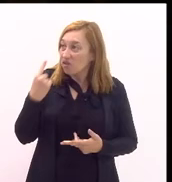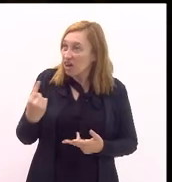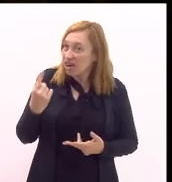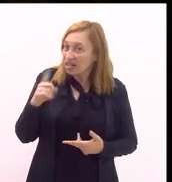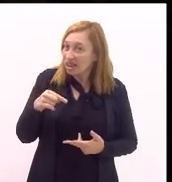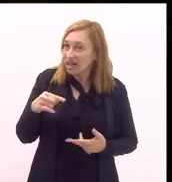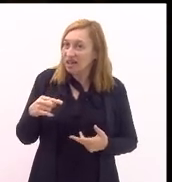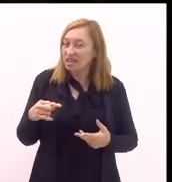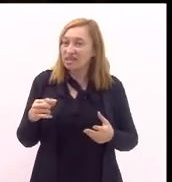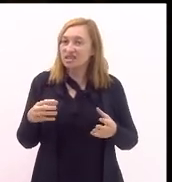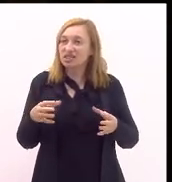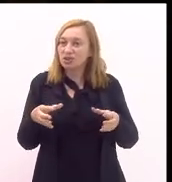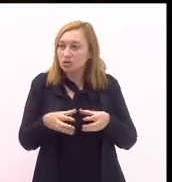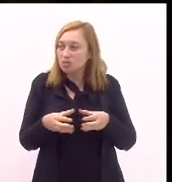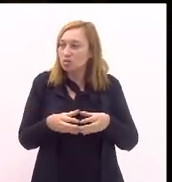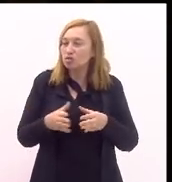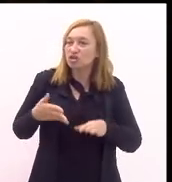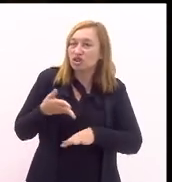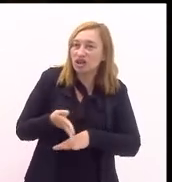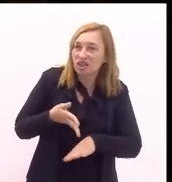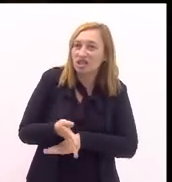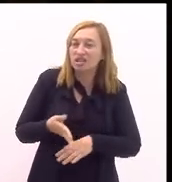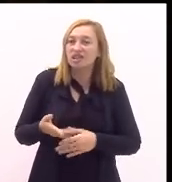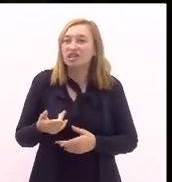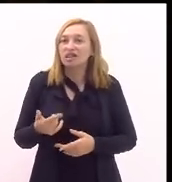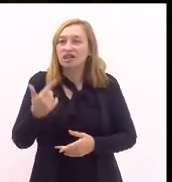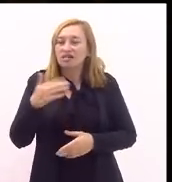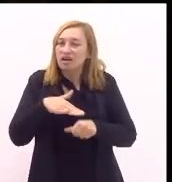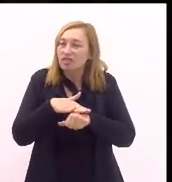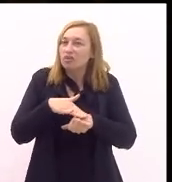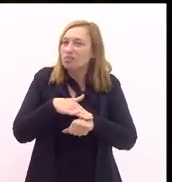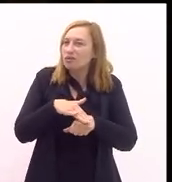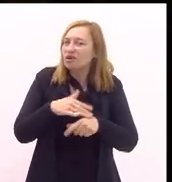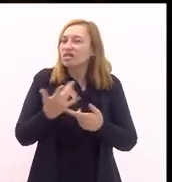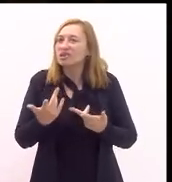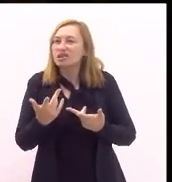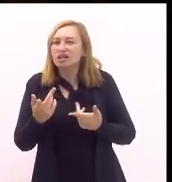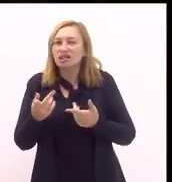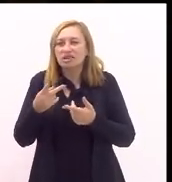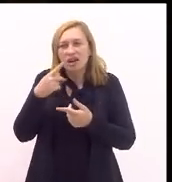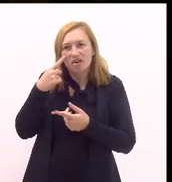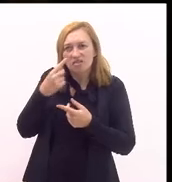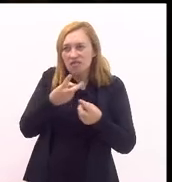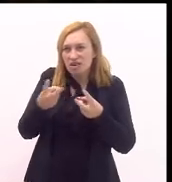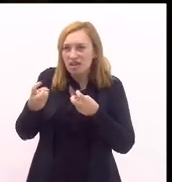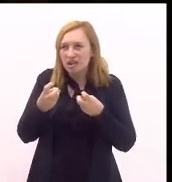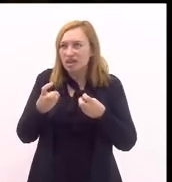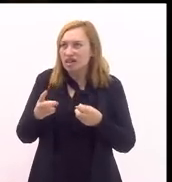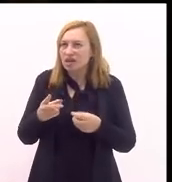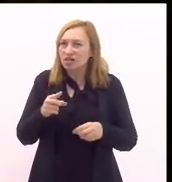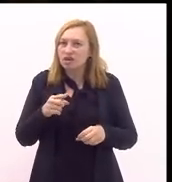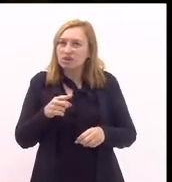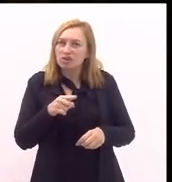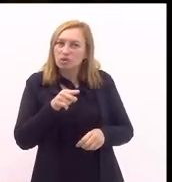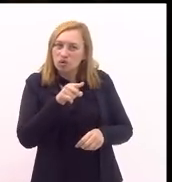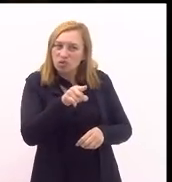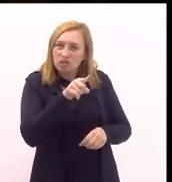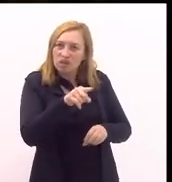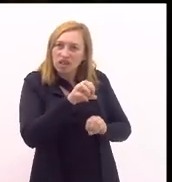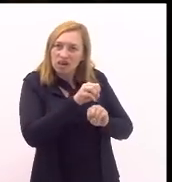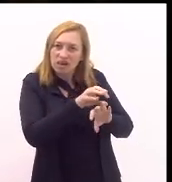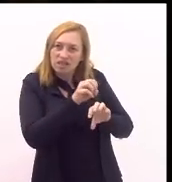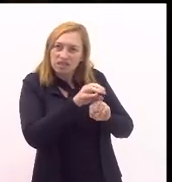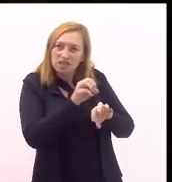essa molecada chegando também e político gente vai conversando a ver que atua semeadura né aquele que você